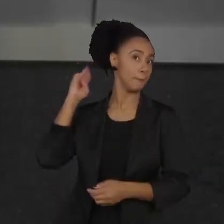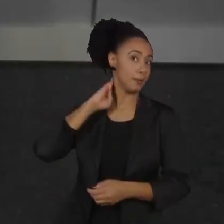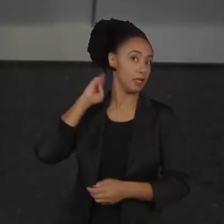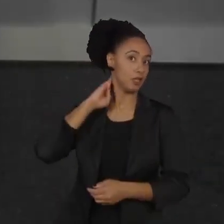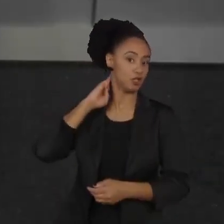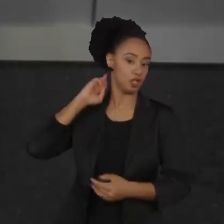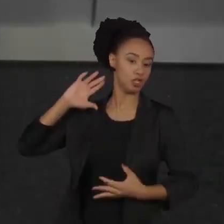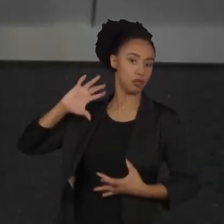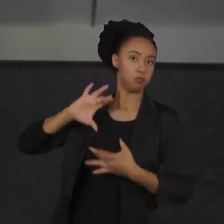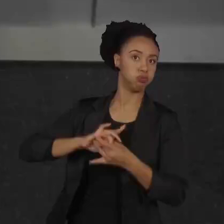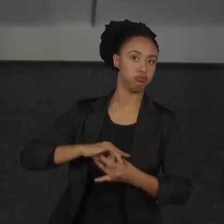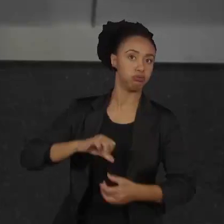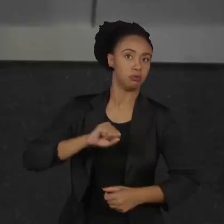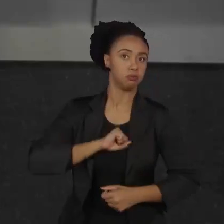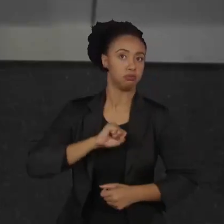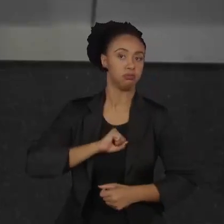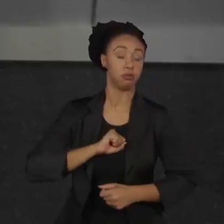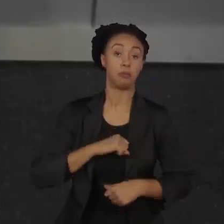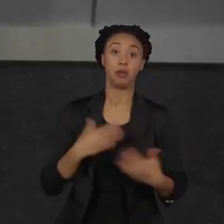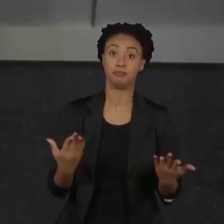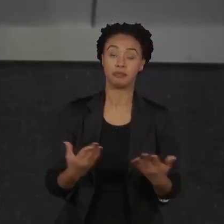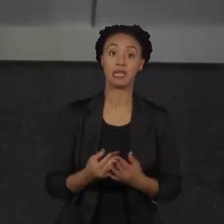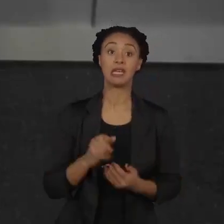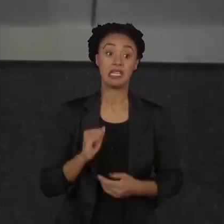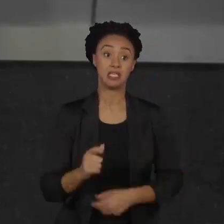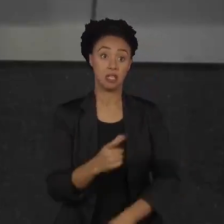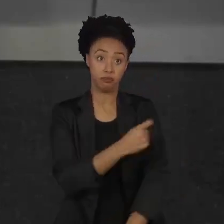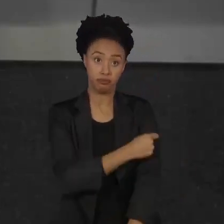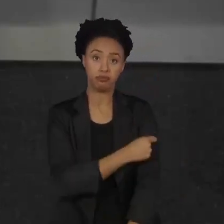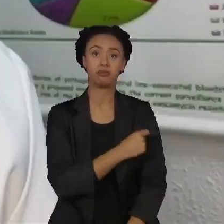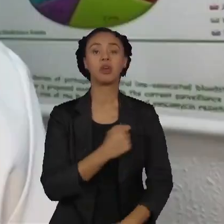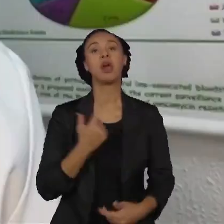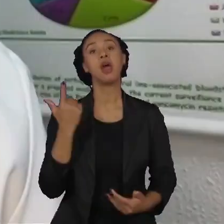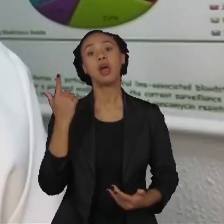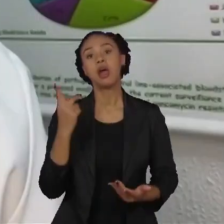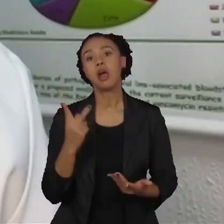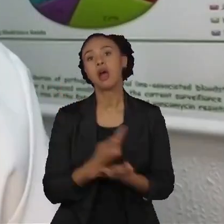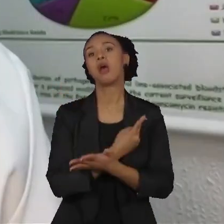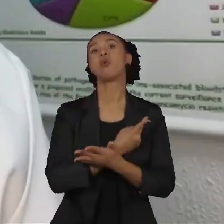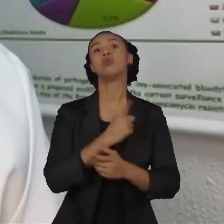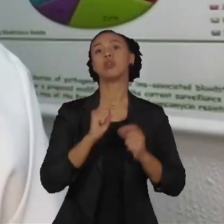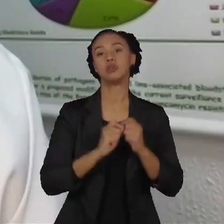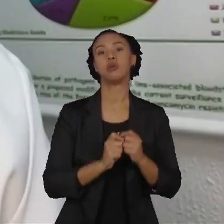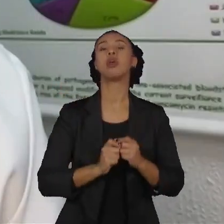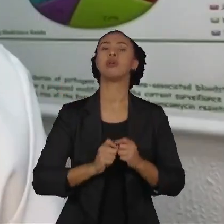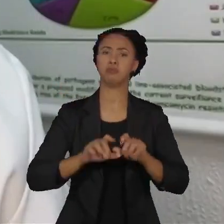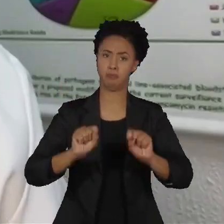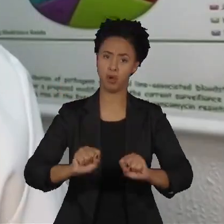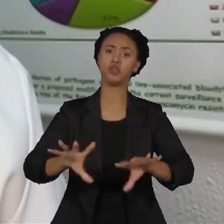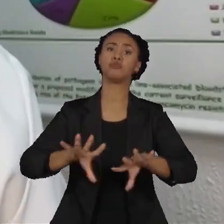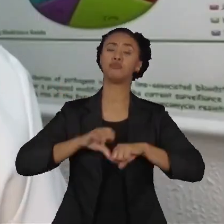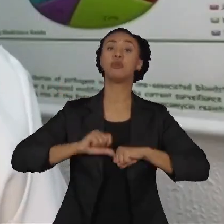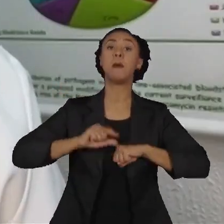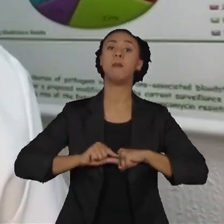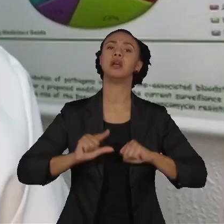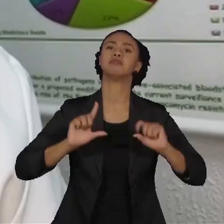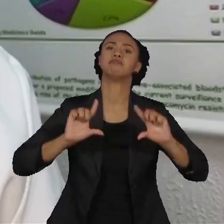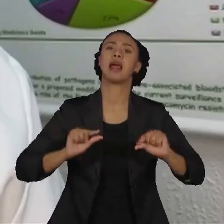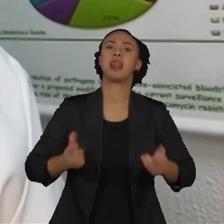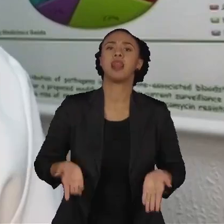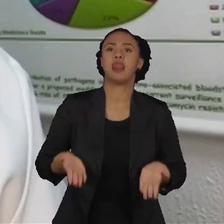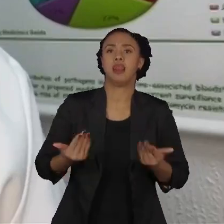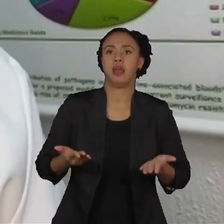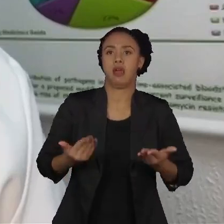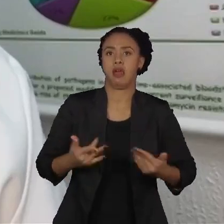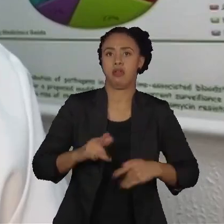gente garante que as crianças e os adultos não tenham formas graves. E, como eu disse, a tuberculose ela ainda